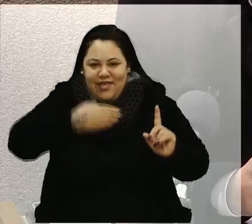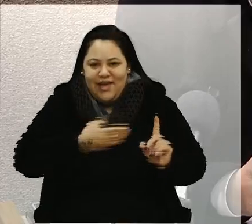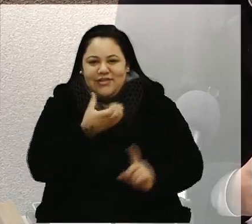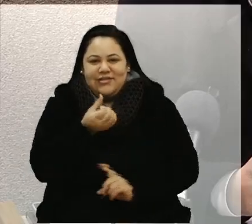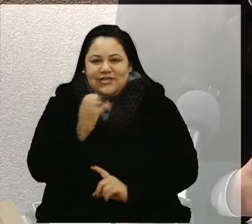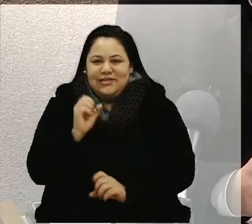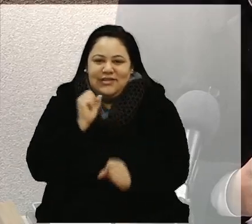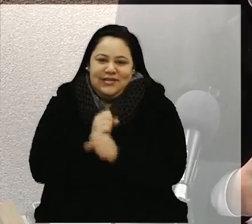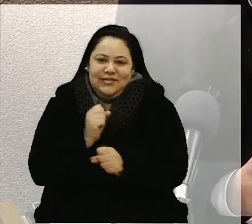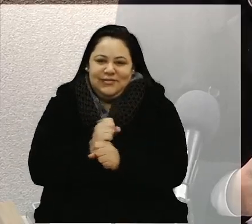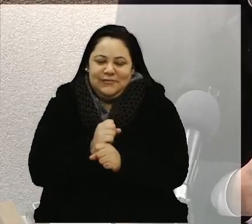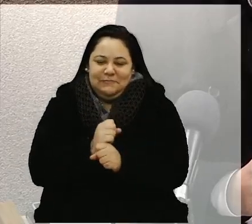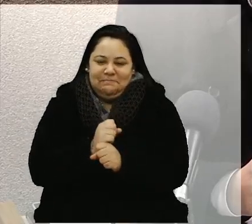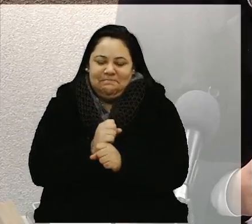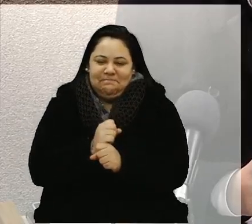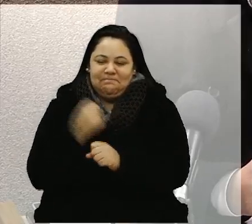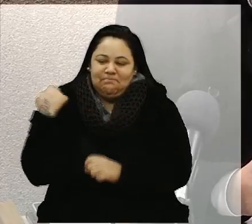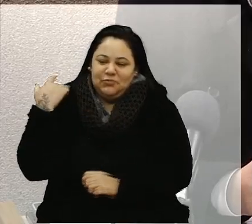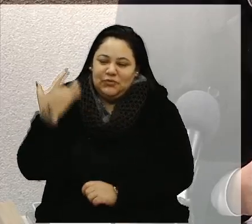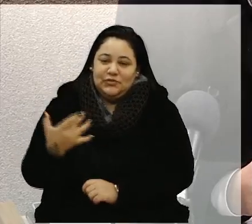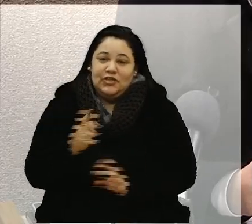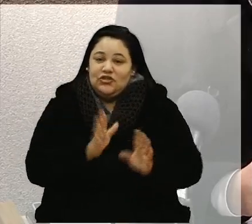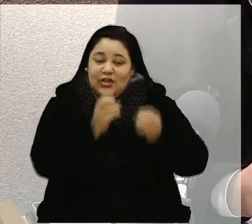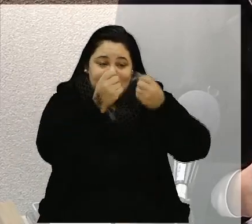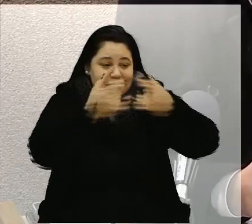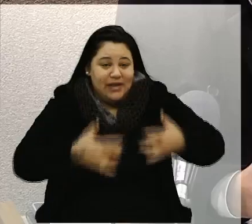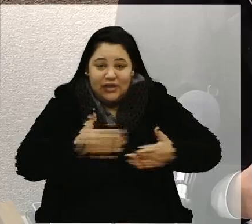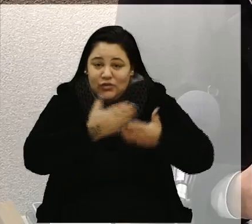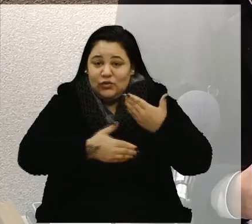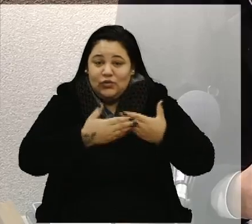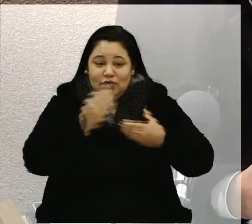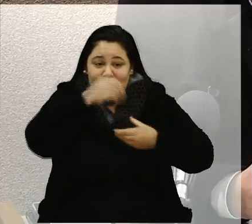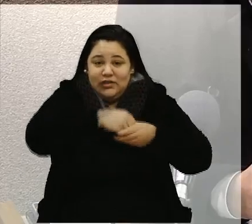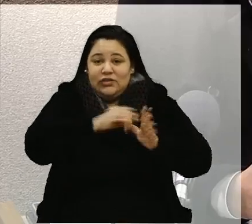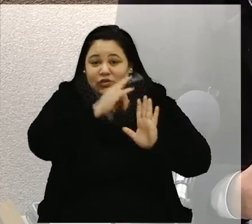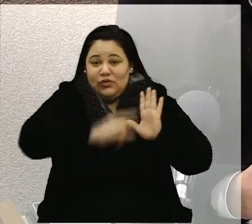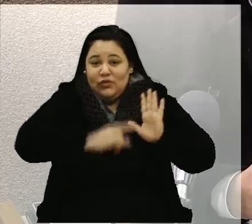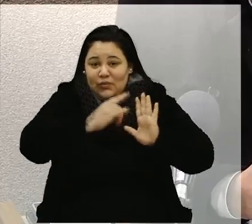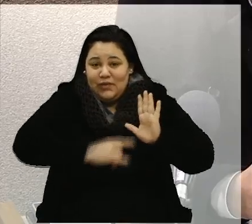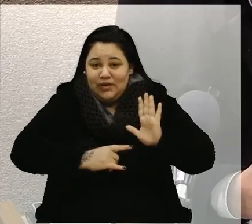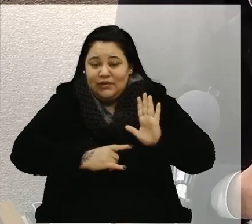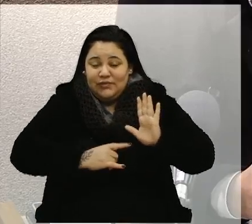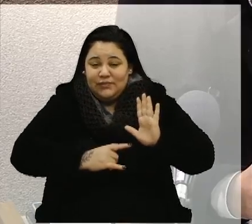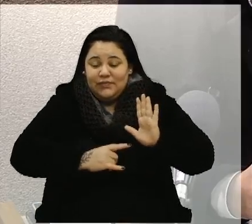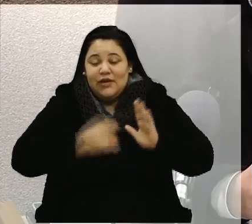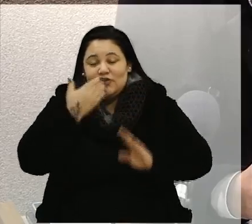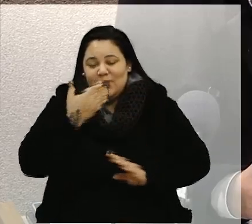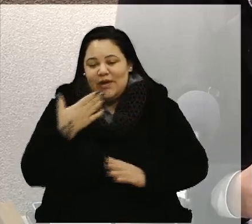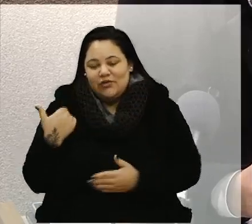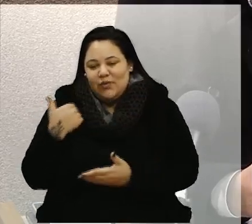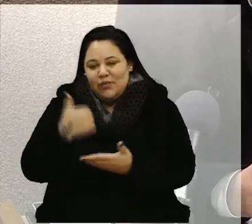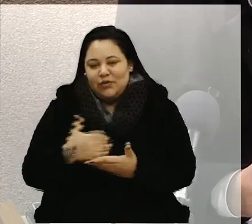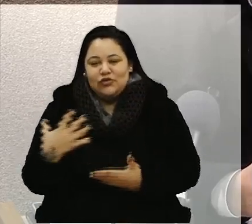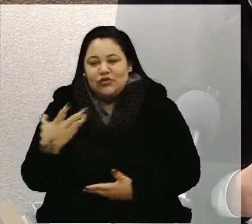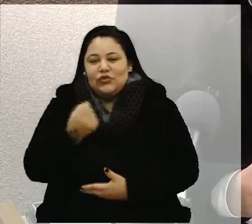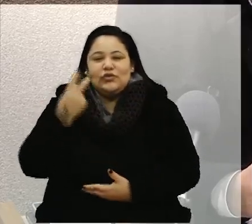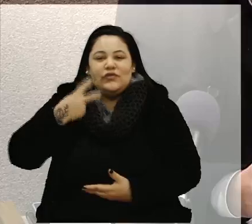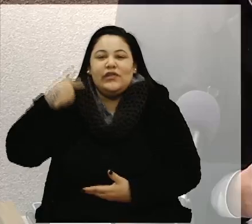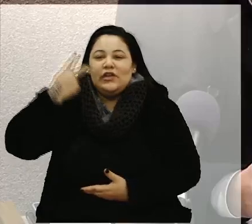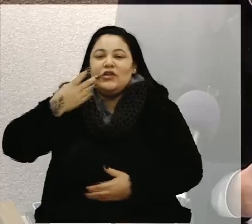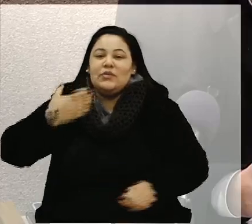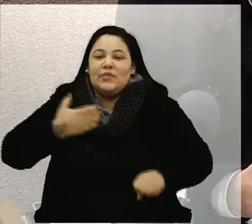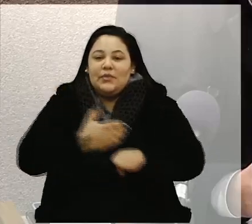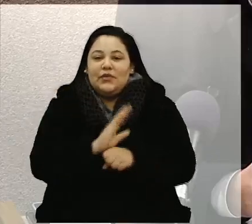história. Por todo o exposto e pelo incontestável merecimento desta honraria, contamos com o apoio dos nobres pares na aprovação